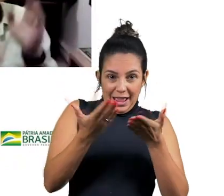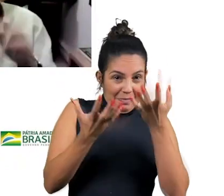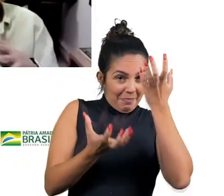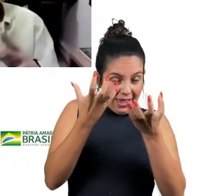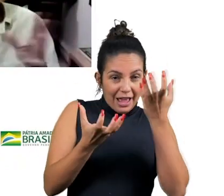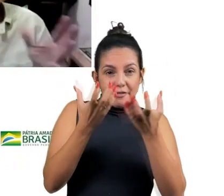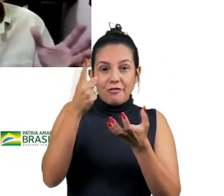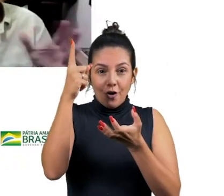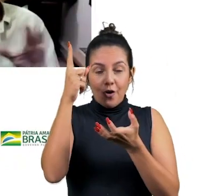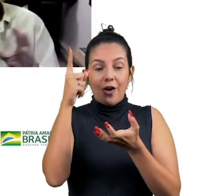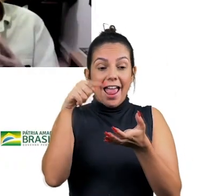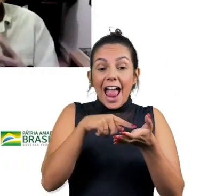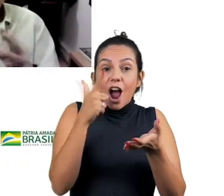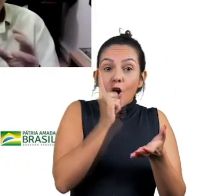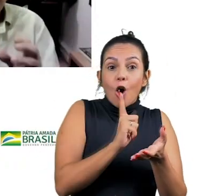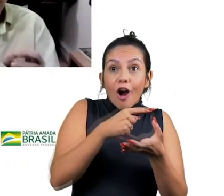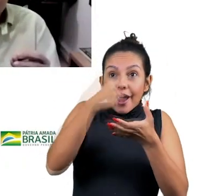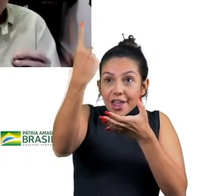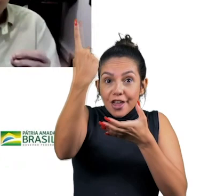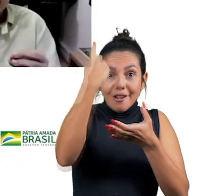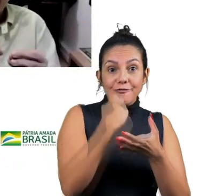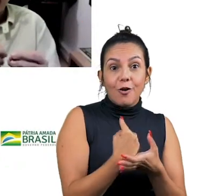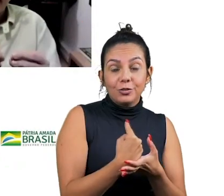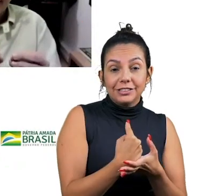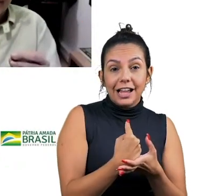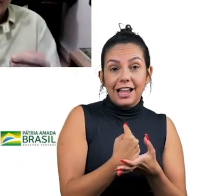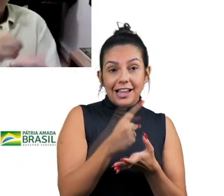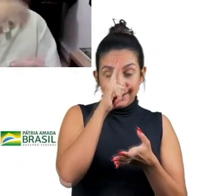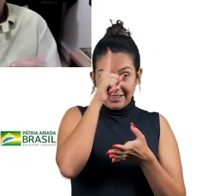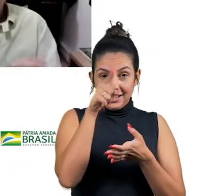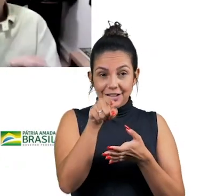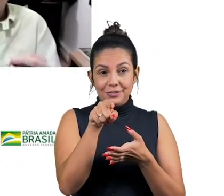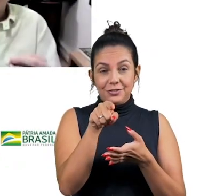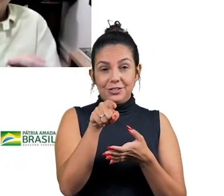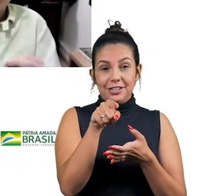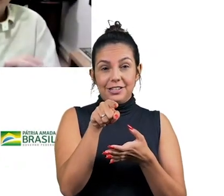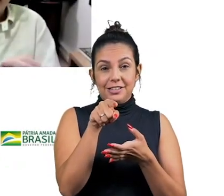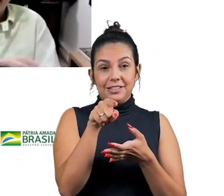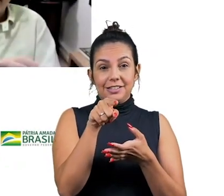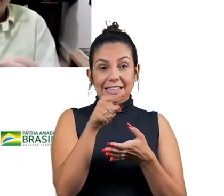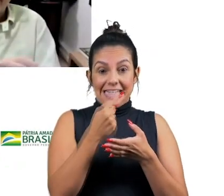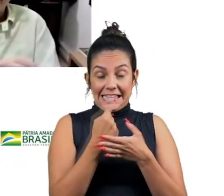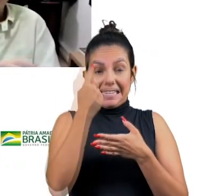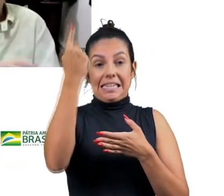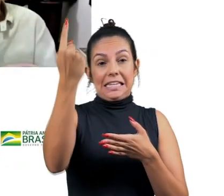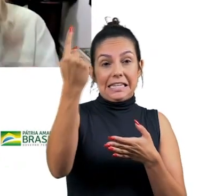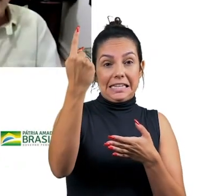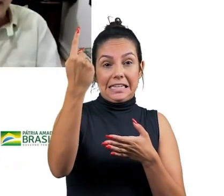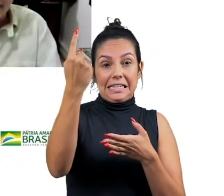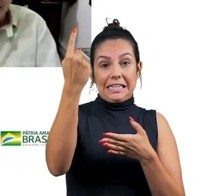órbita. Entendeu? Quer dizer, a ideia de você ir com uma